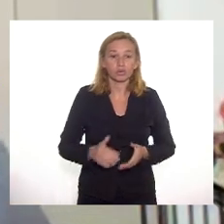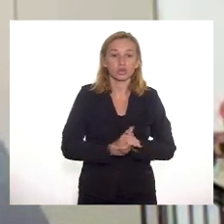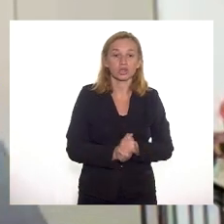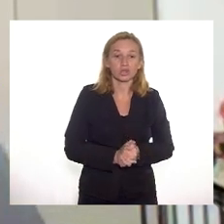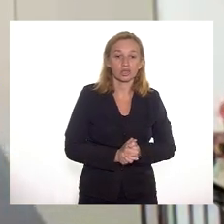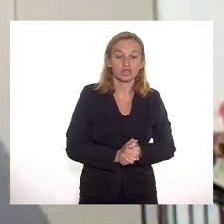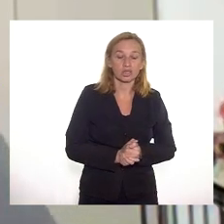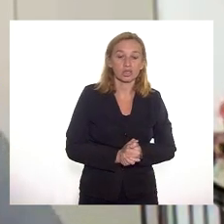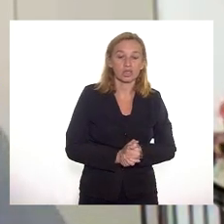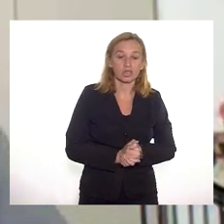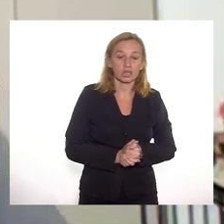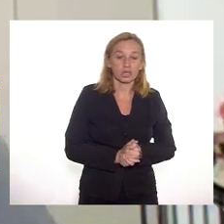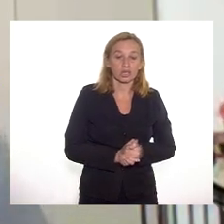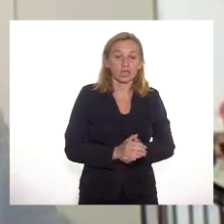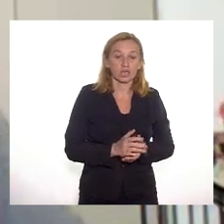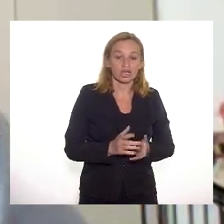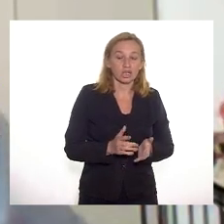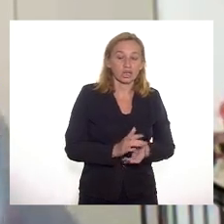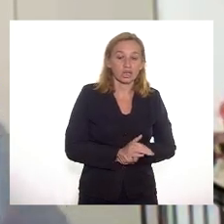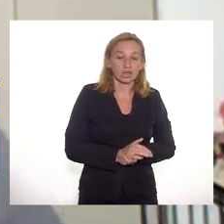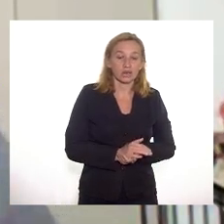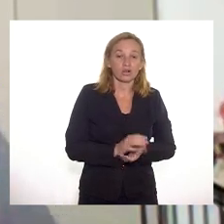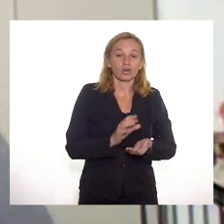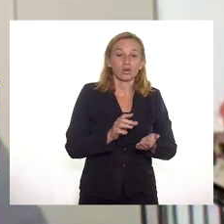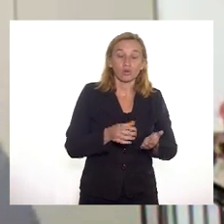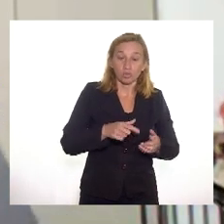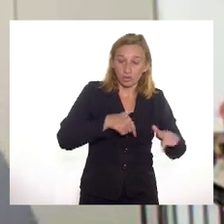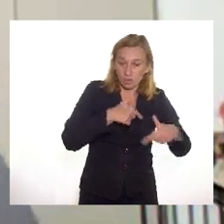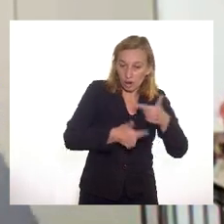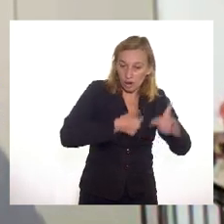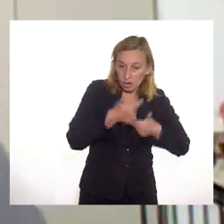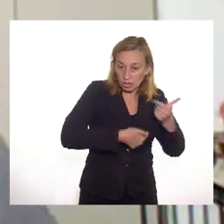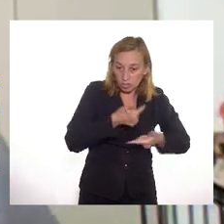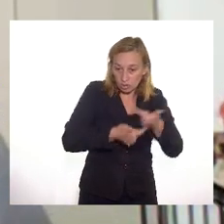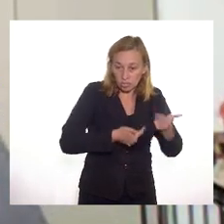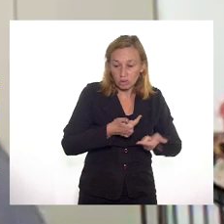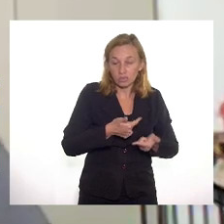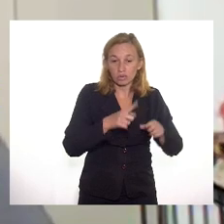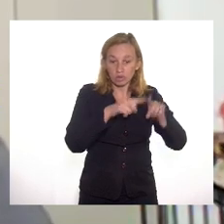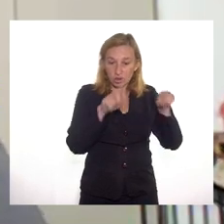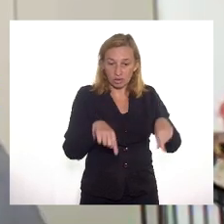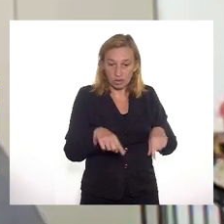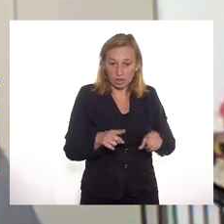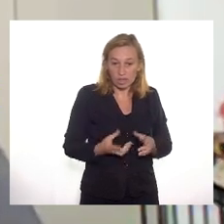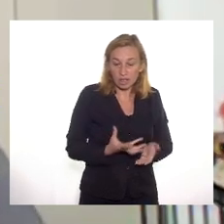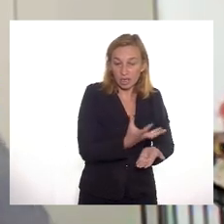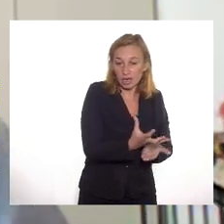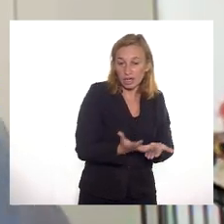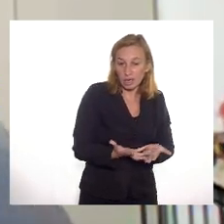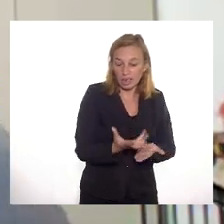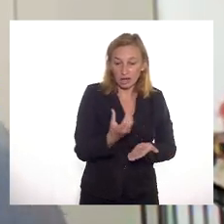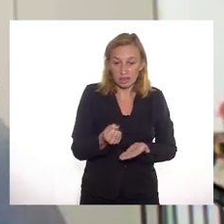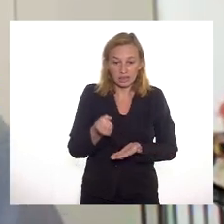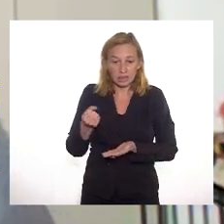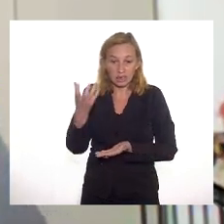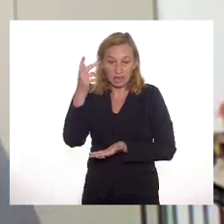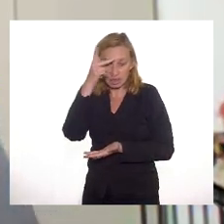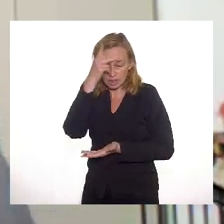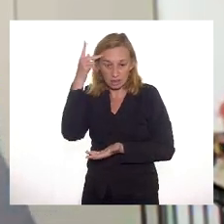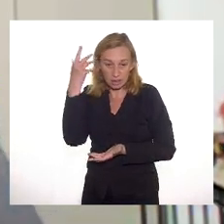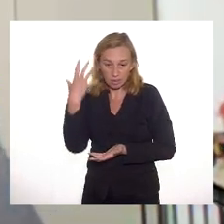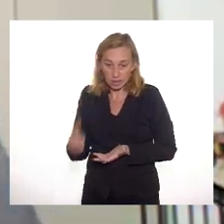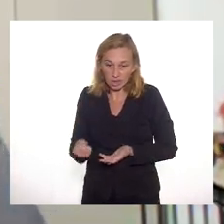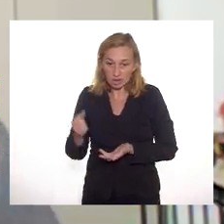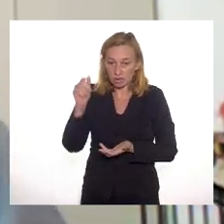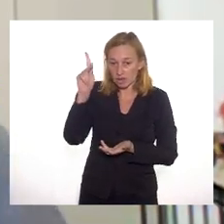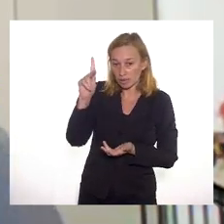como privilegiados, quando, na verdade, o grosso dos servidores recebem aposentadorias, pensões que não